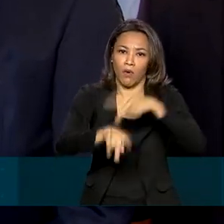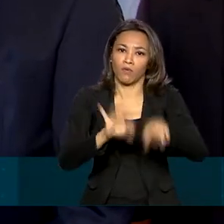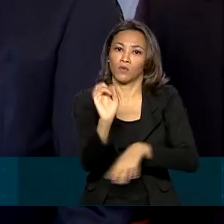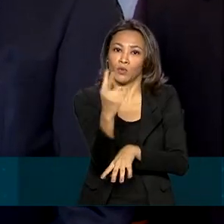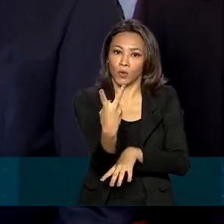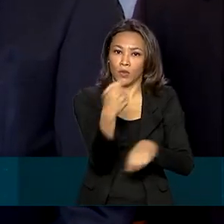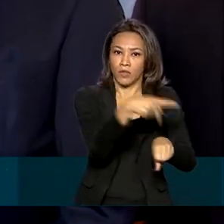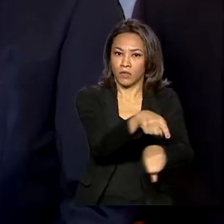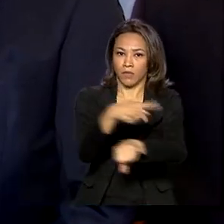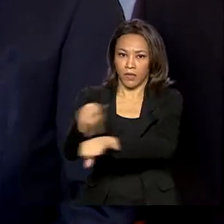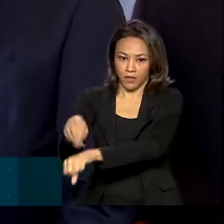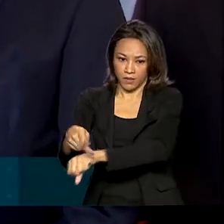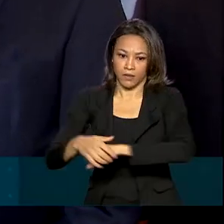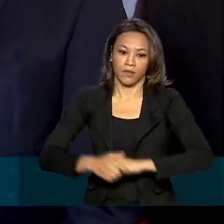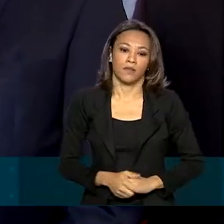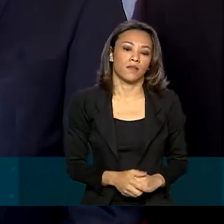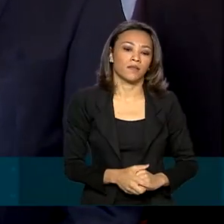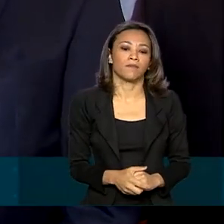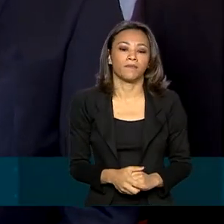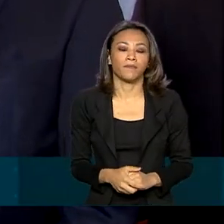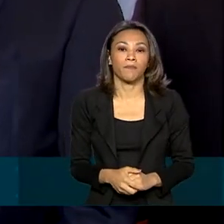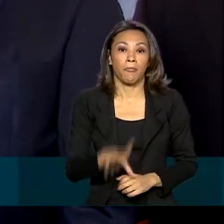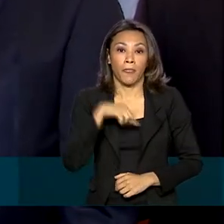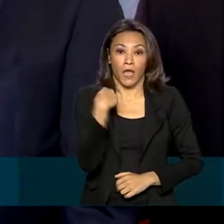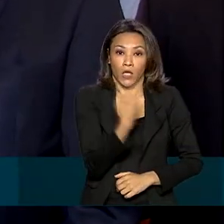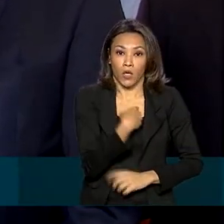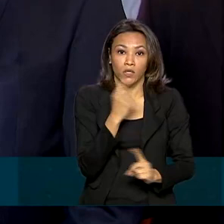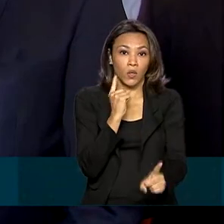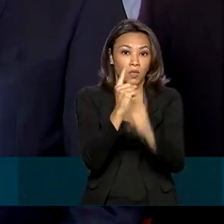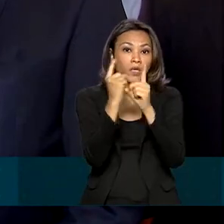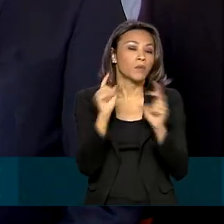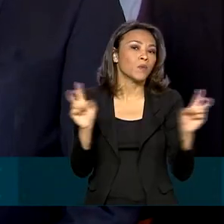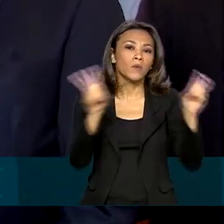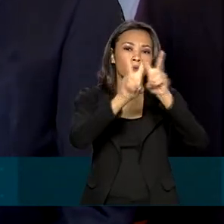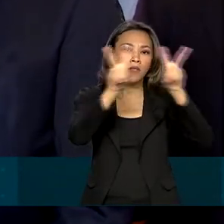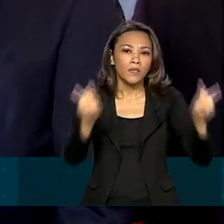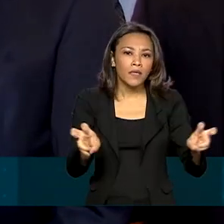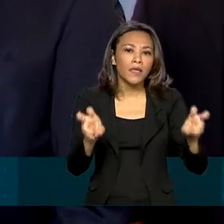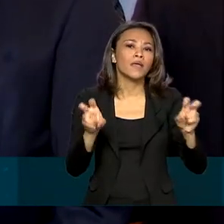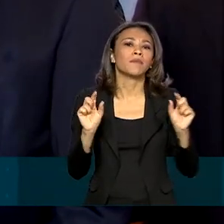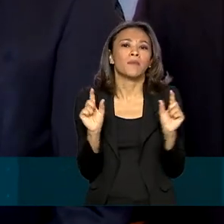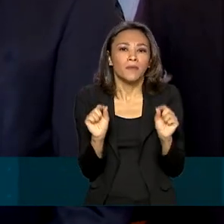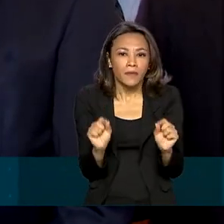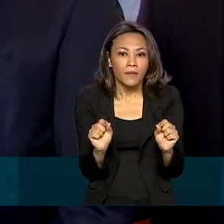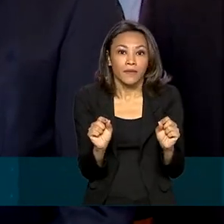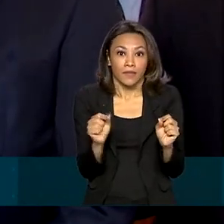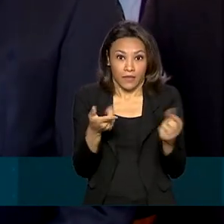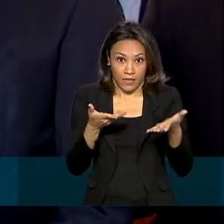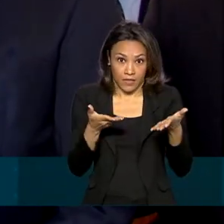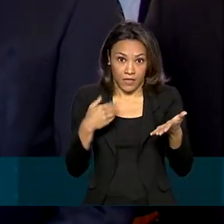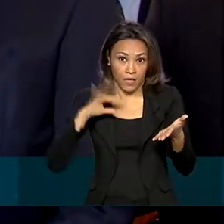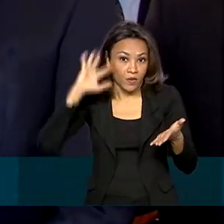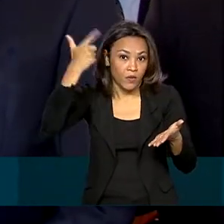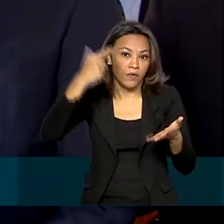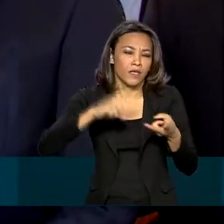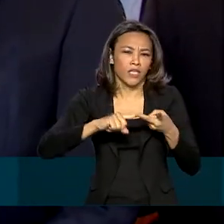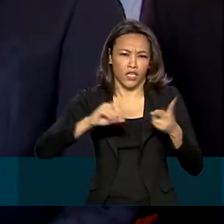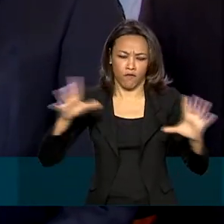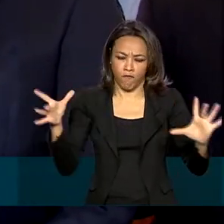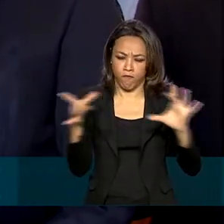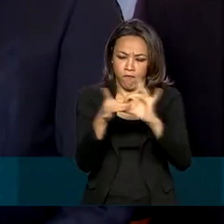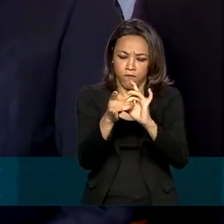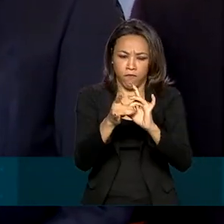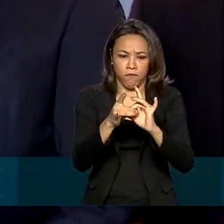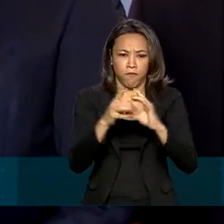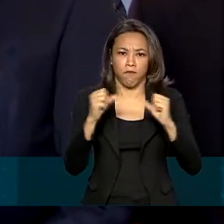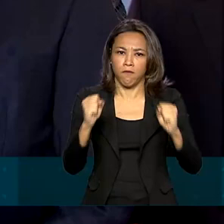quando encontramos temas e caminhos que hacen bien a la región y fortalecen tanto a